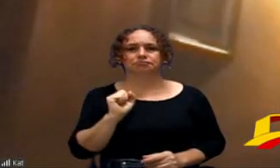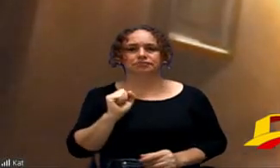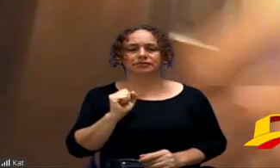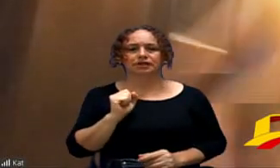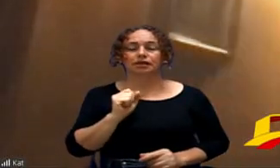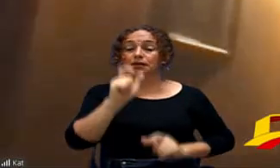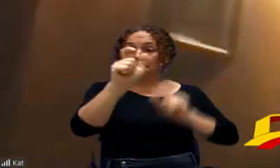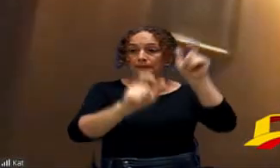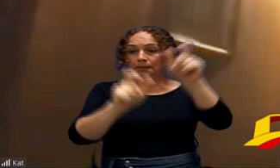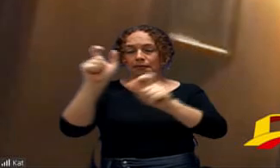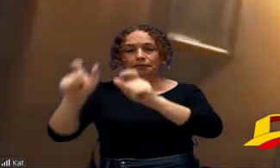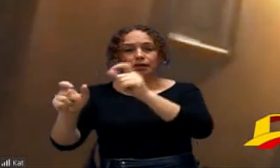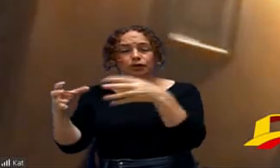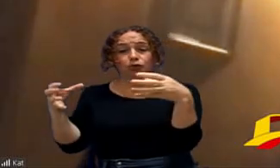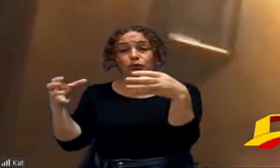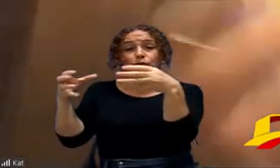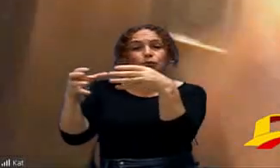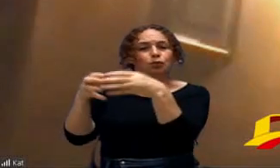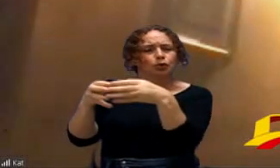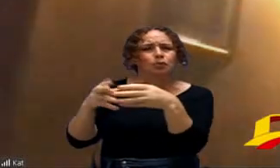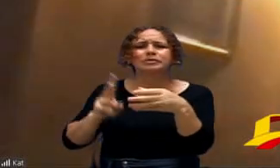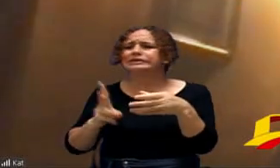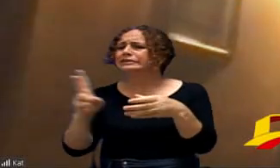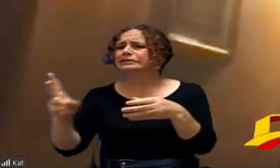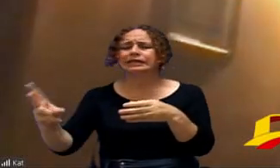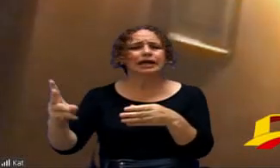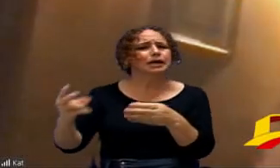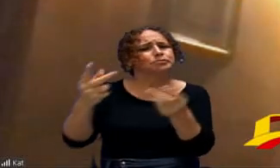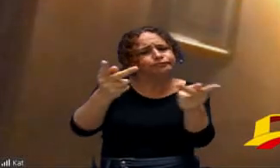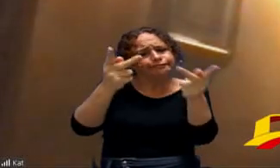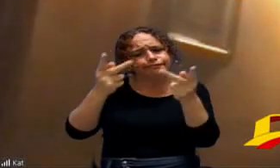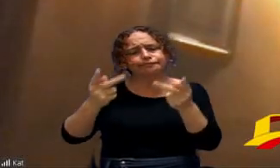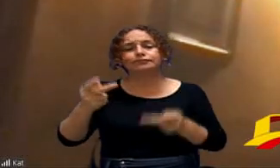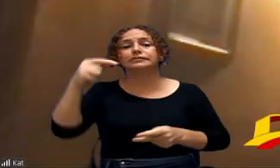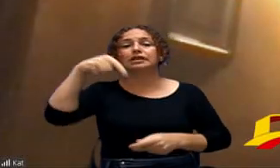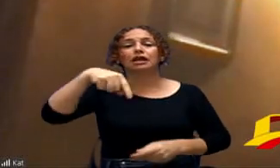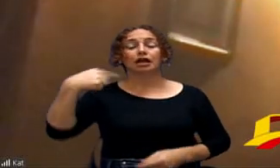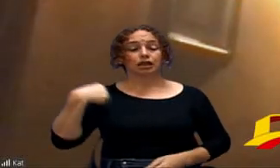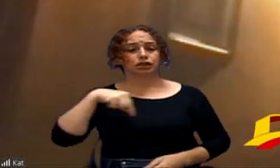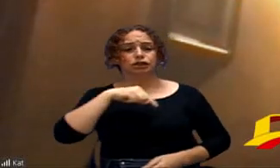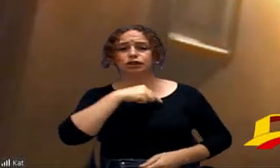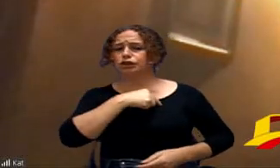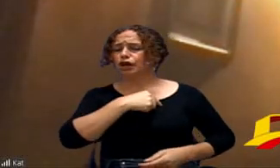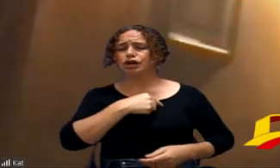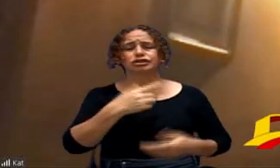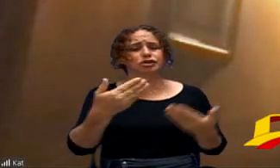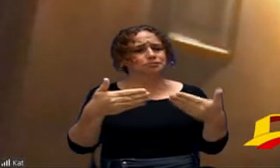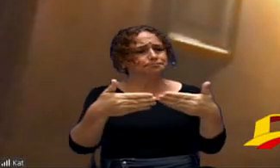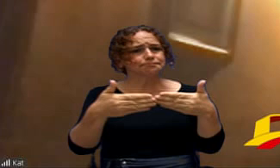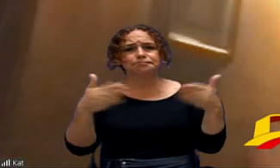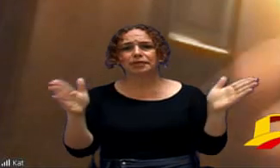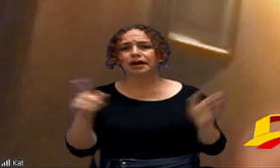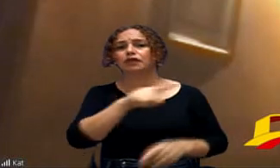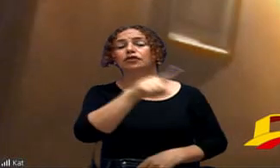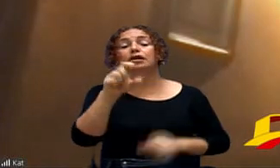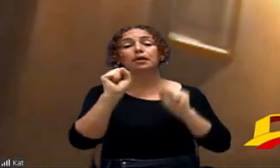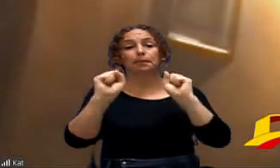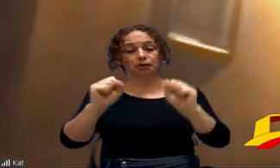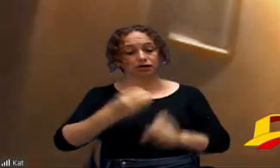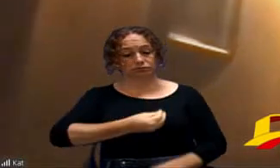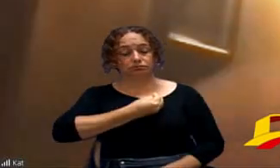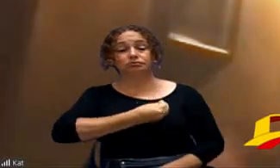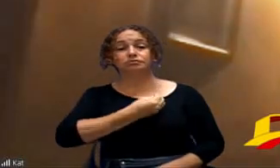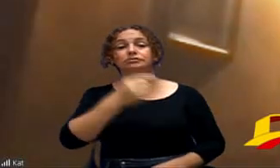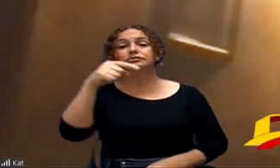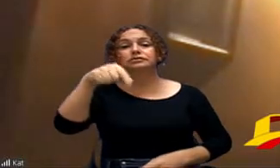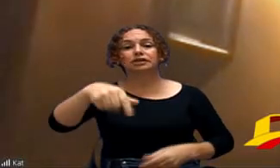comissão. Vem para aqui. Estamos abertos para mostrar toda essa situação da santuário. Só vocês podem